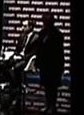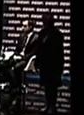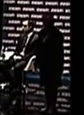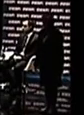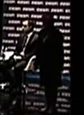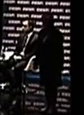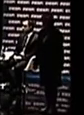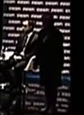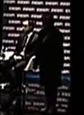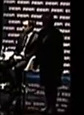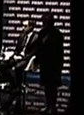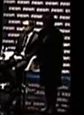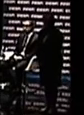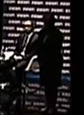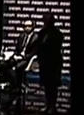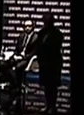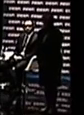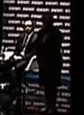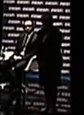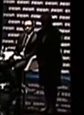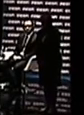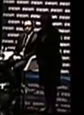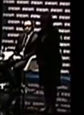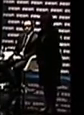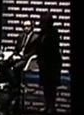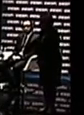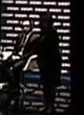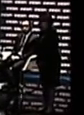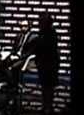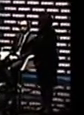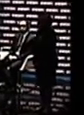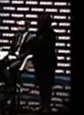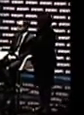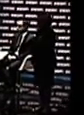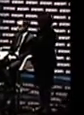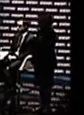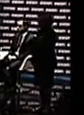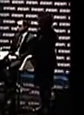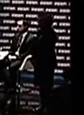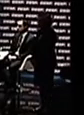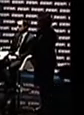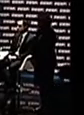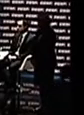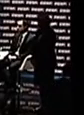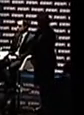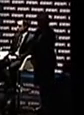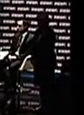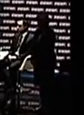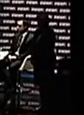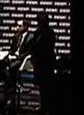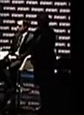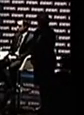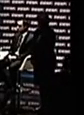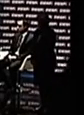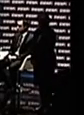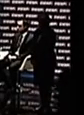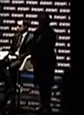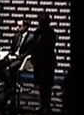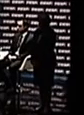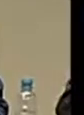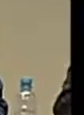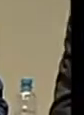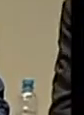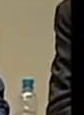A Ordem do Mérito Industrial São Paulo, criada pela Resolução nº 4, de 5 de abril de 2007, é